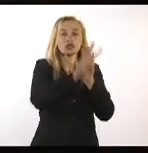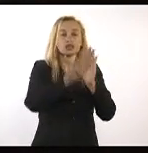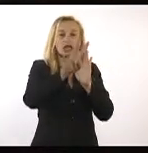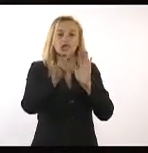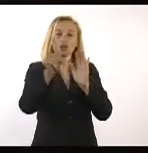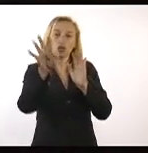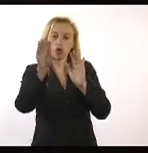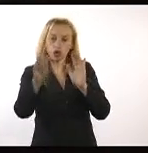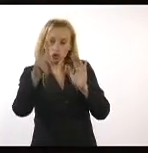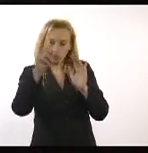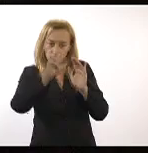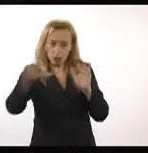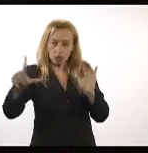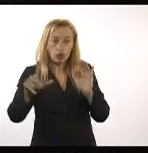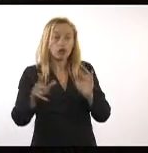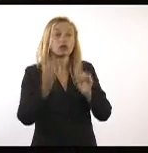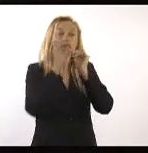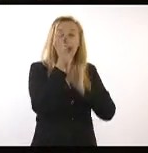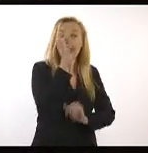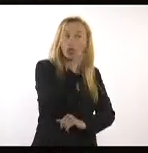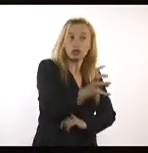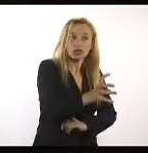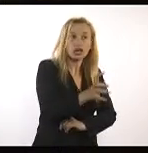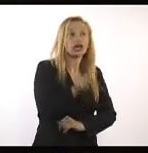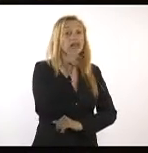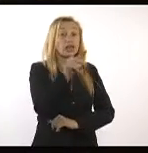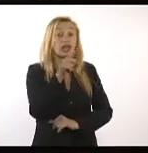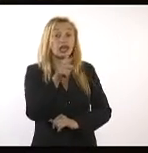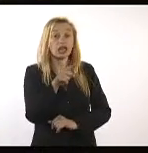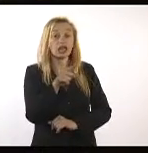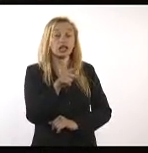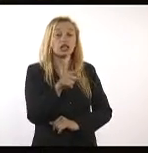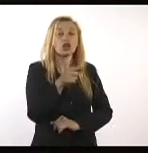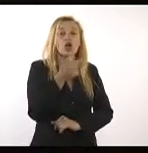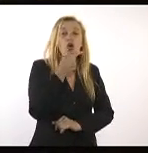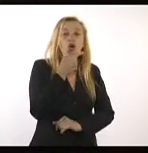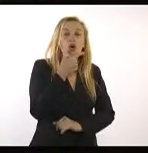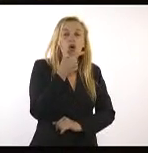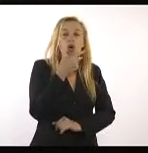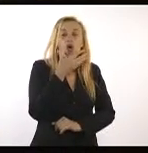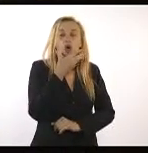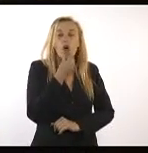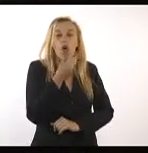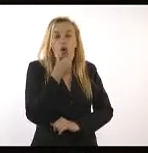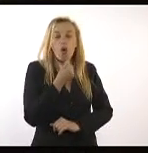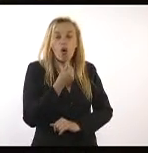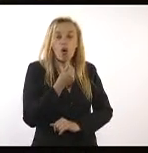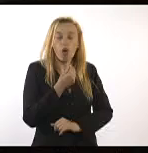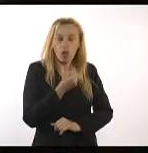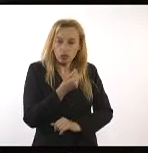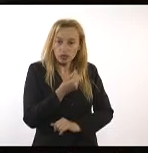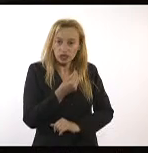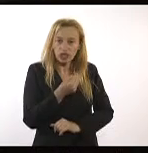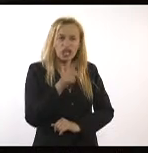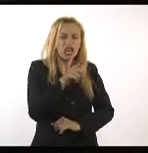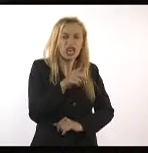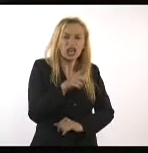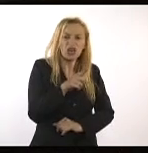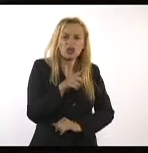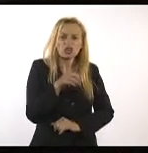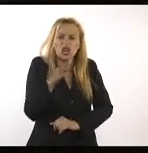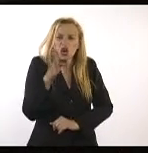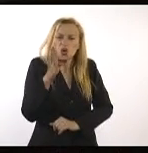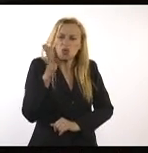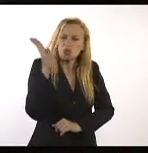por ter denunciado aquele crime é escabroso correndo aquela coisa